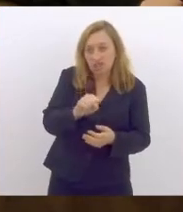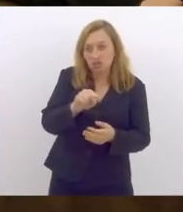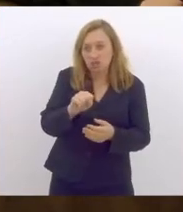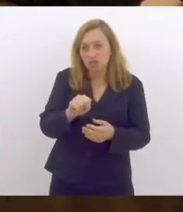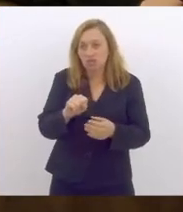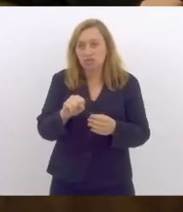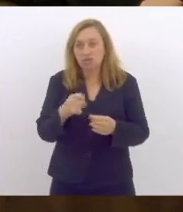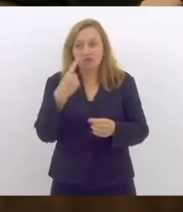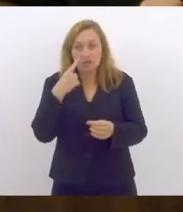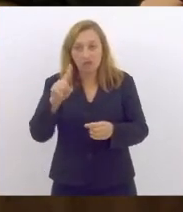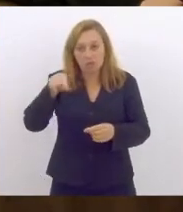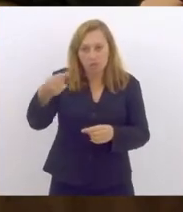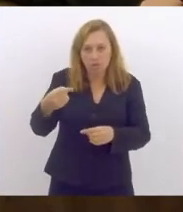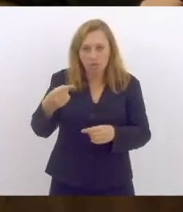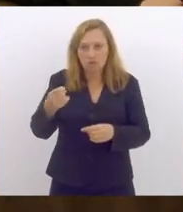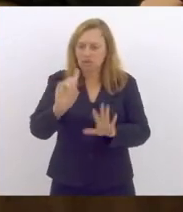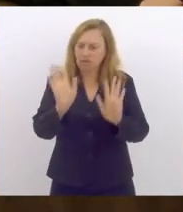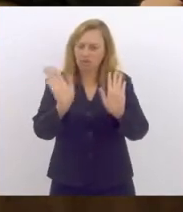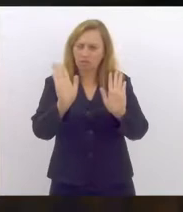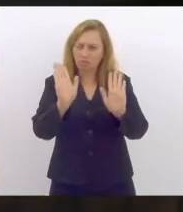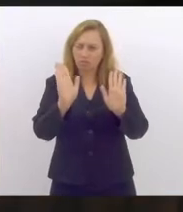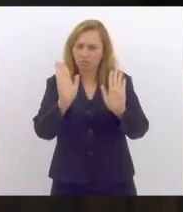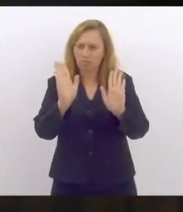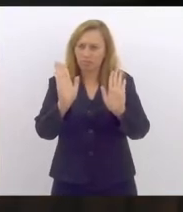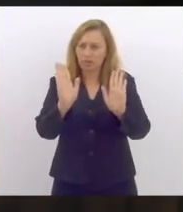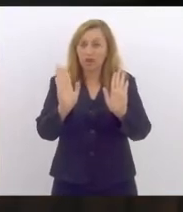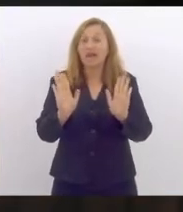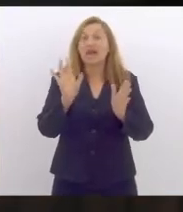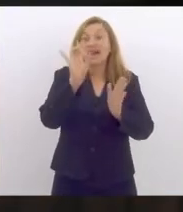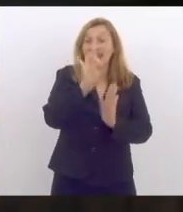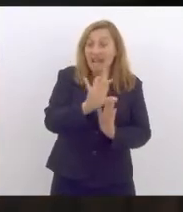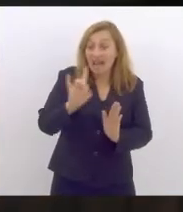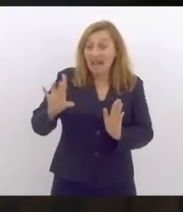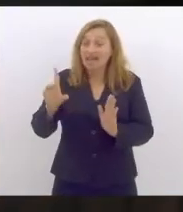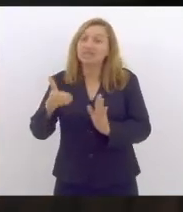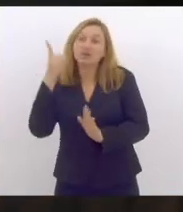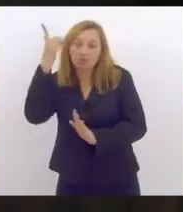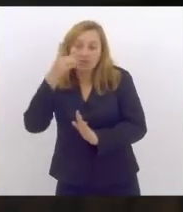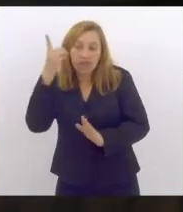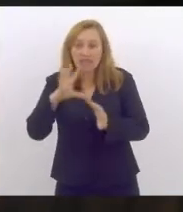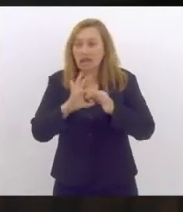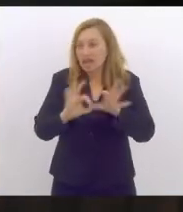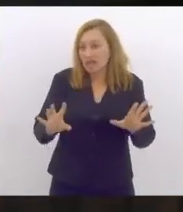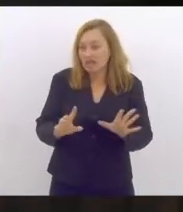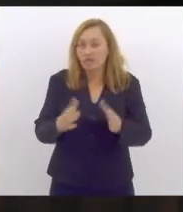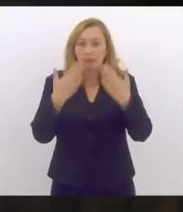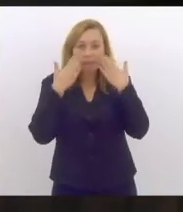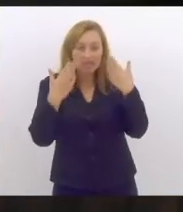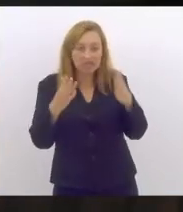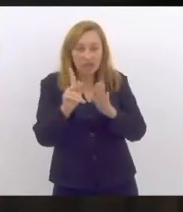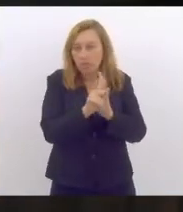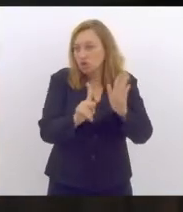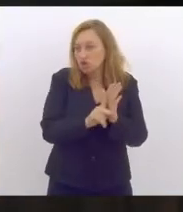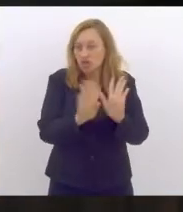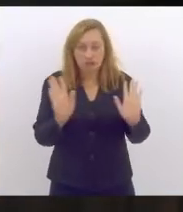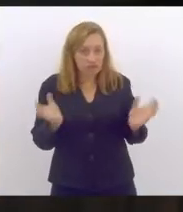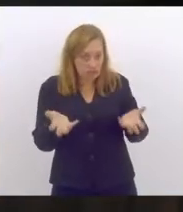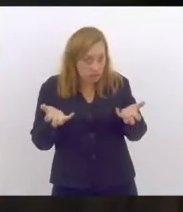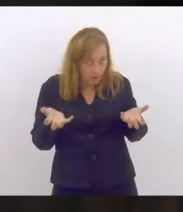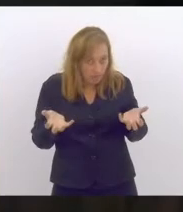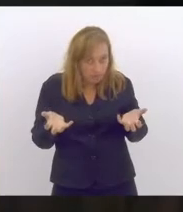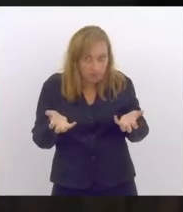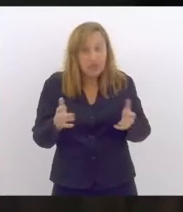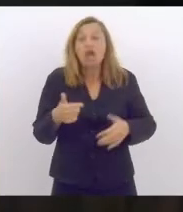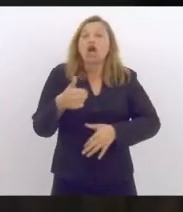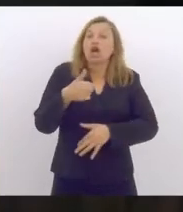a gente vai... Deputado Carlos Macedo, cada deputado tem sua autonomia para apresentar o projeto que bem entender.